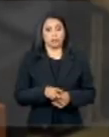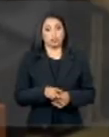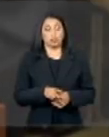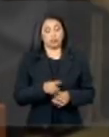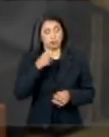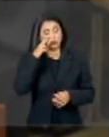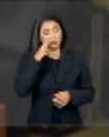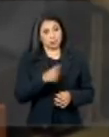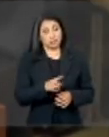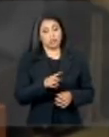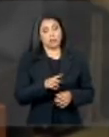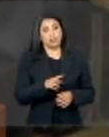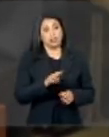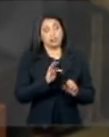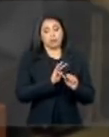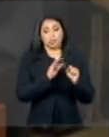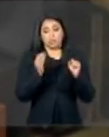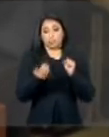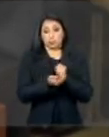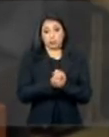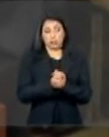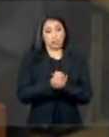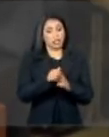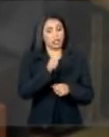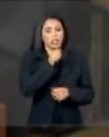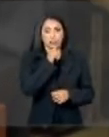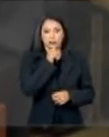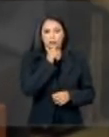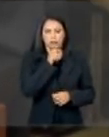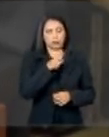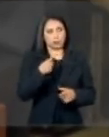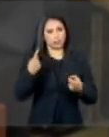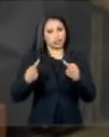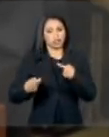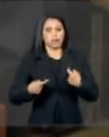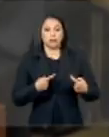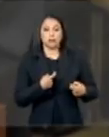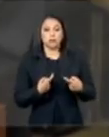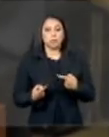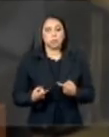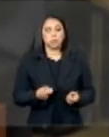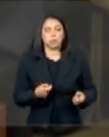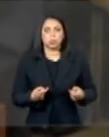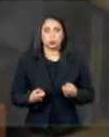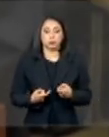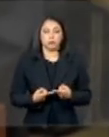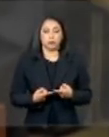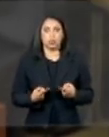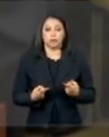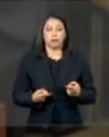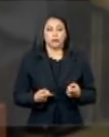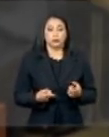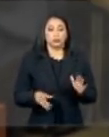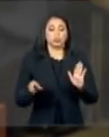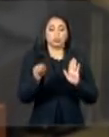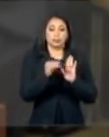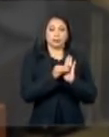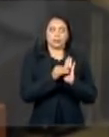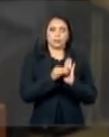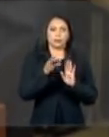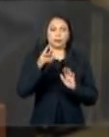inclusive de si não tinha ainda sido apreciada né este aspecto da competência privativa